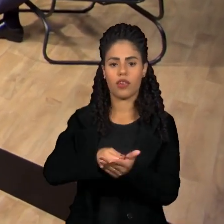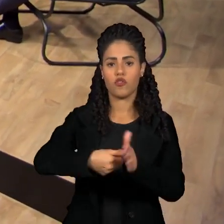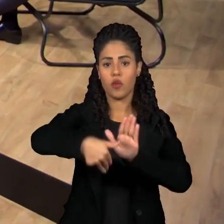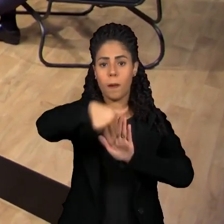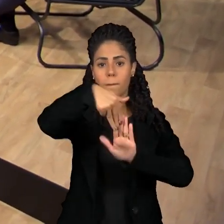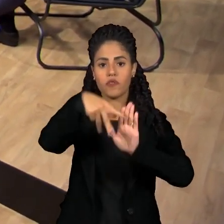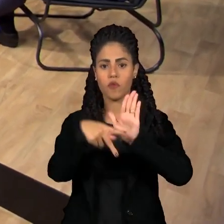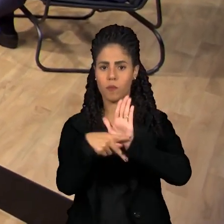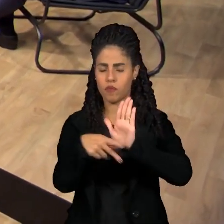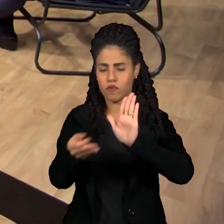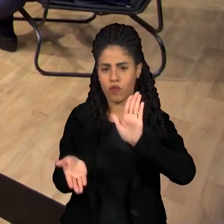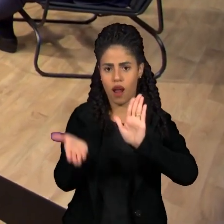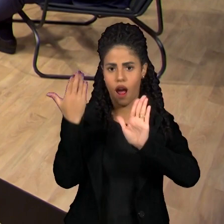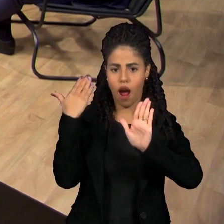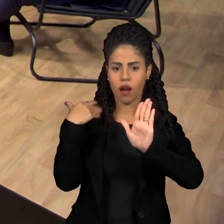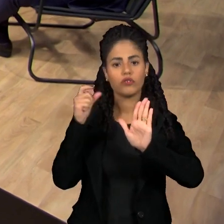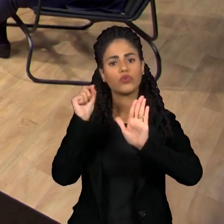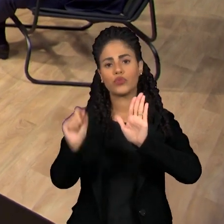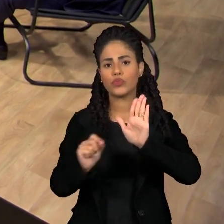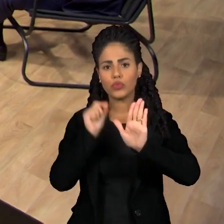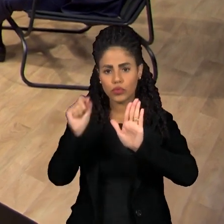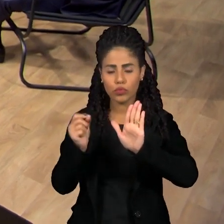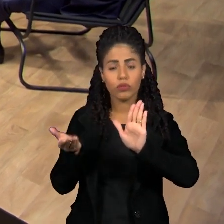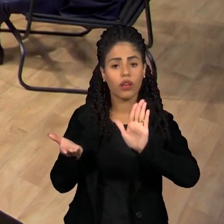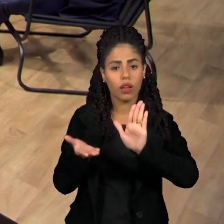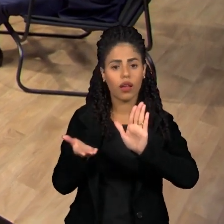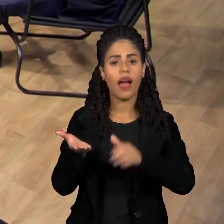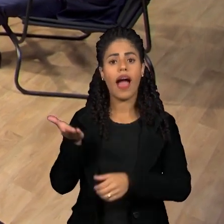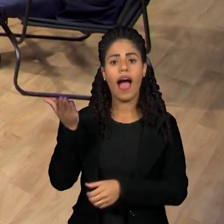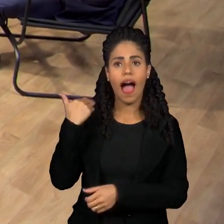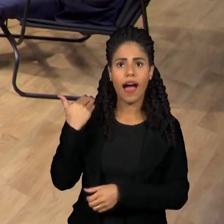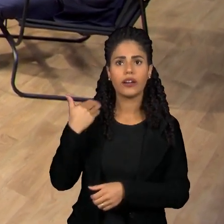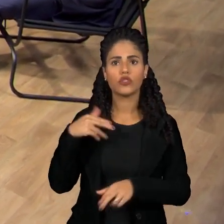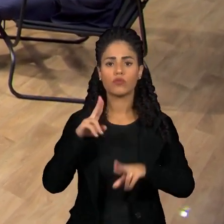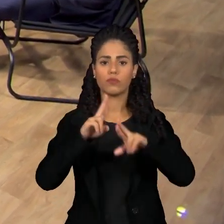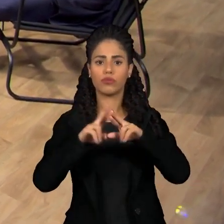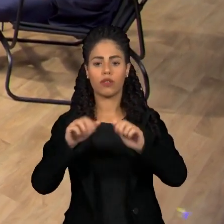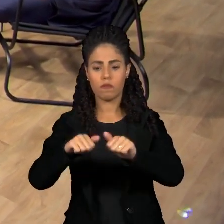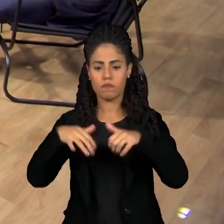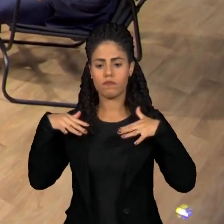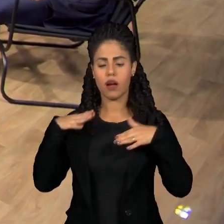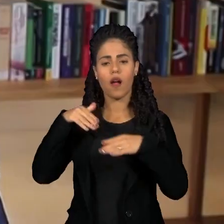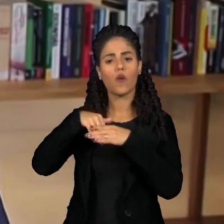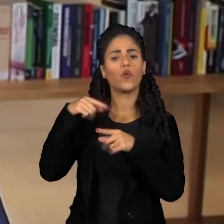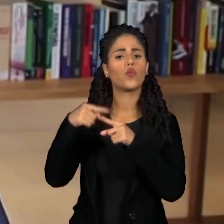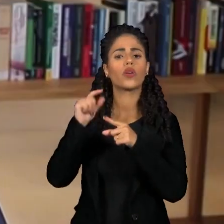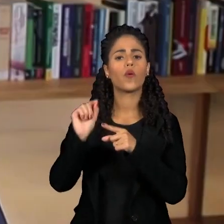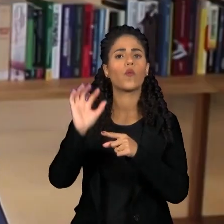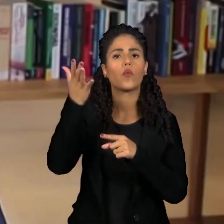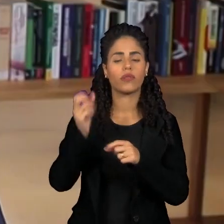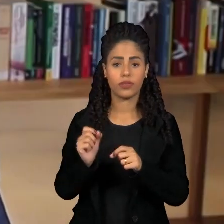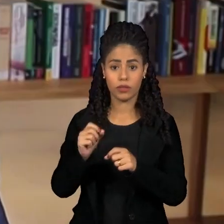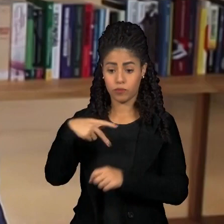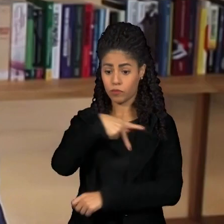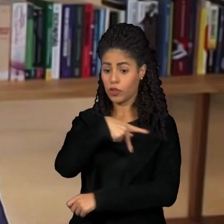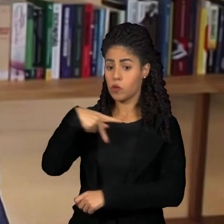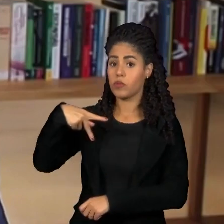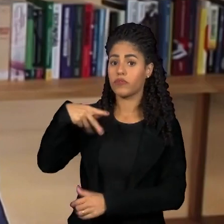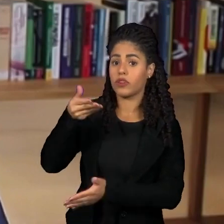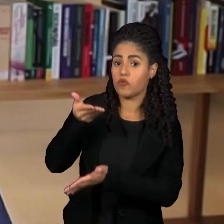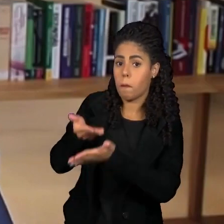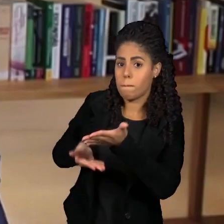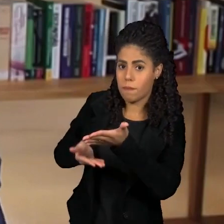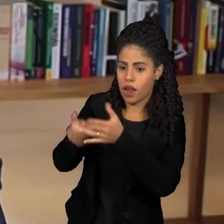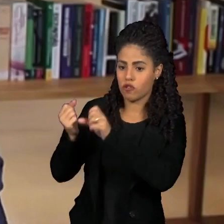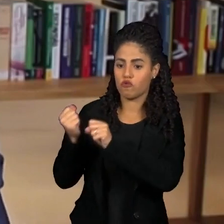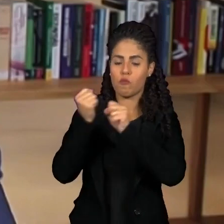a agenda do Congresso Nacional, ela deixa de trancar a pauta do Congresso Nacional em várias medidas. Significa o quê? Significa que o presidente perde um pouco o